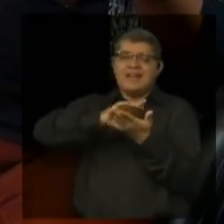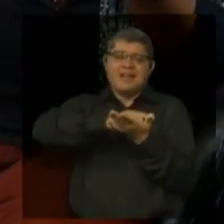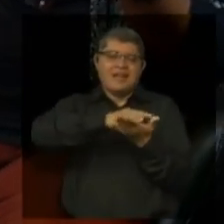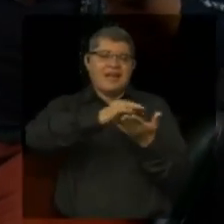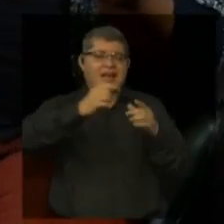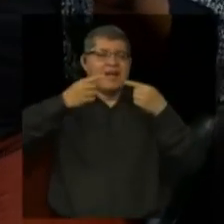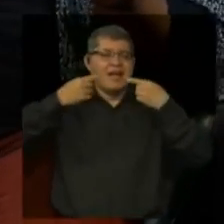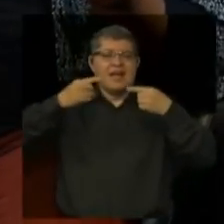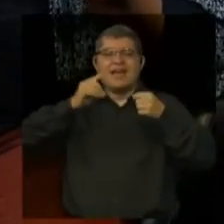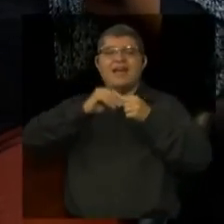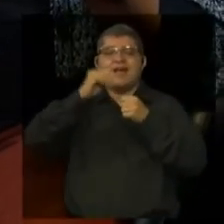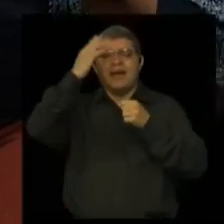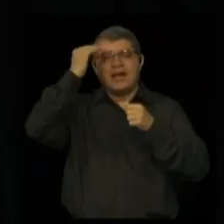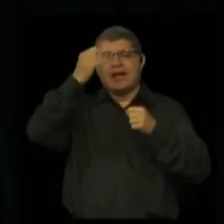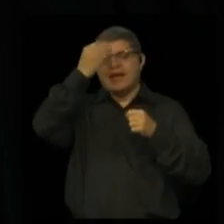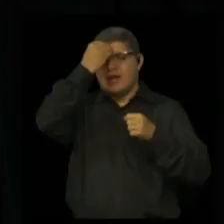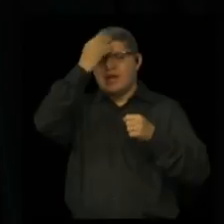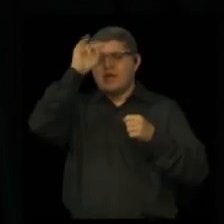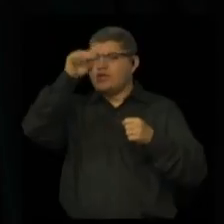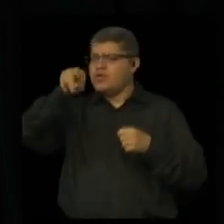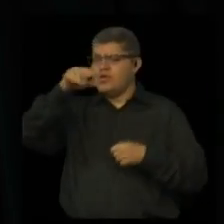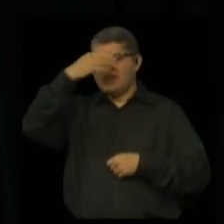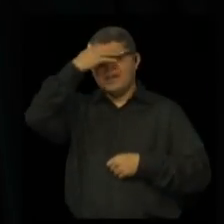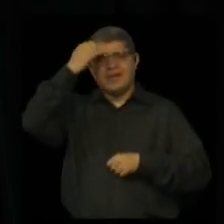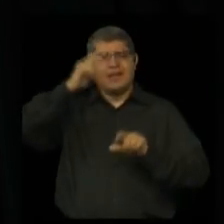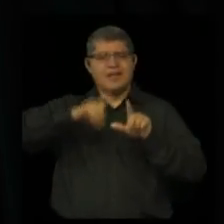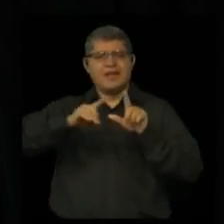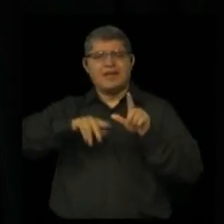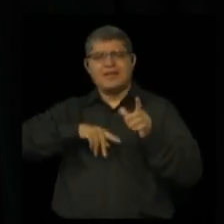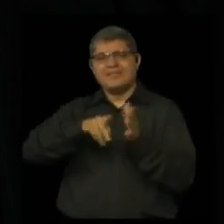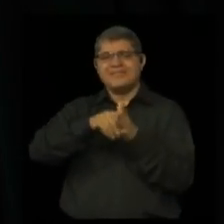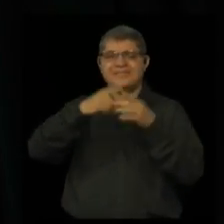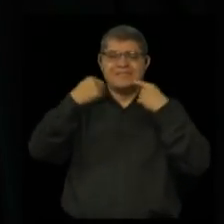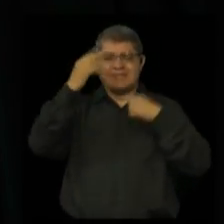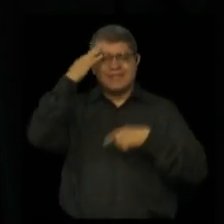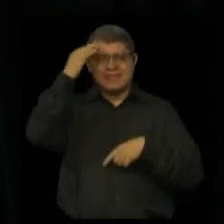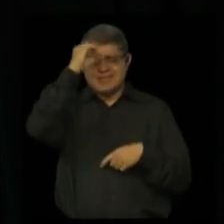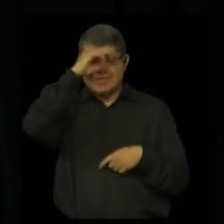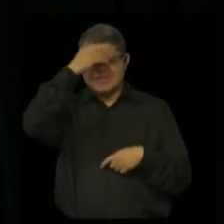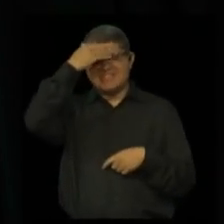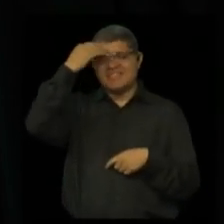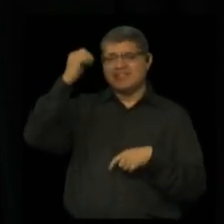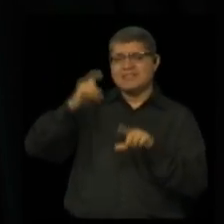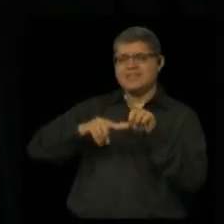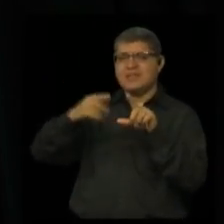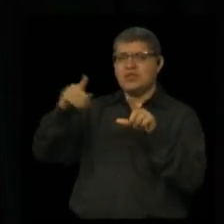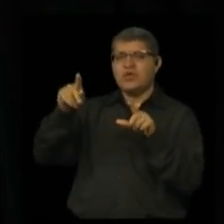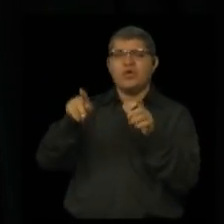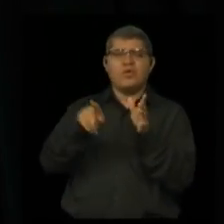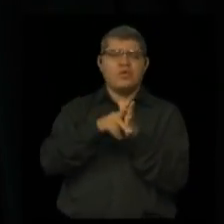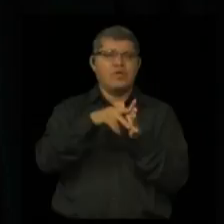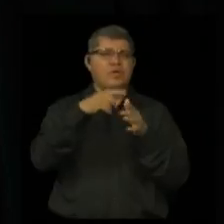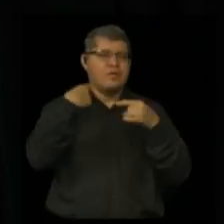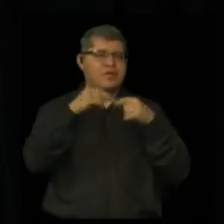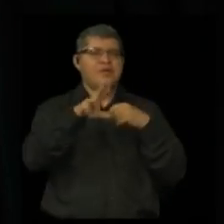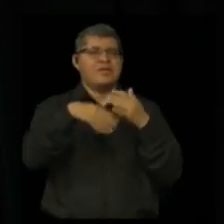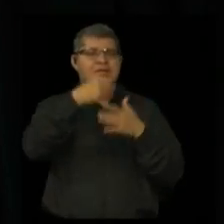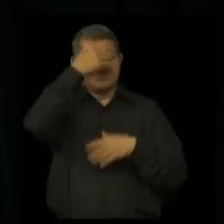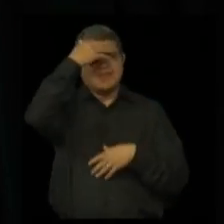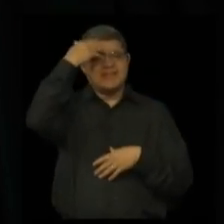uma música, né, ela sabe decorar, ela não vai esquecer a letra da sua própria música. Eu acho que é mais difícil você esquecer a letra da sua própria música do que